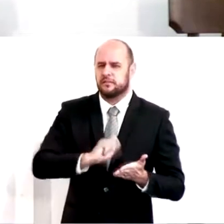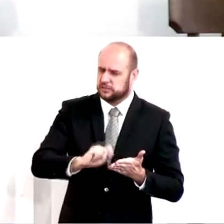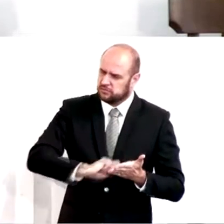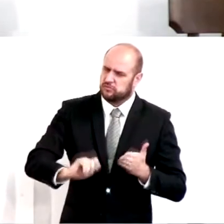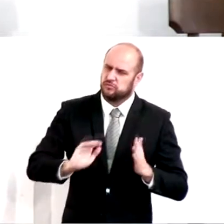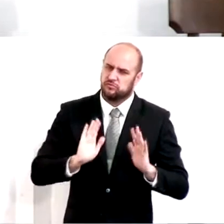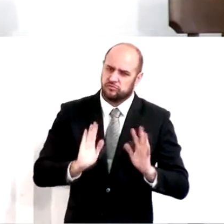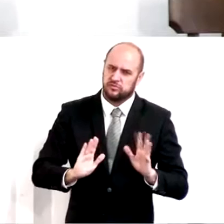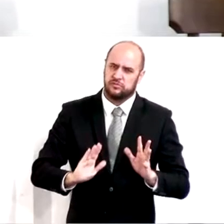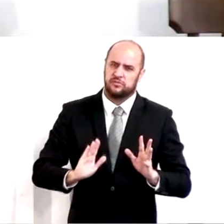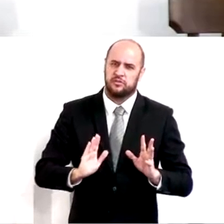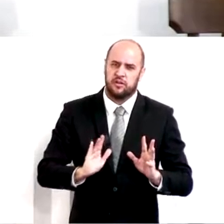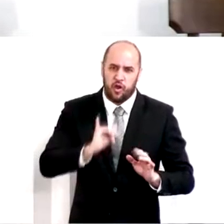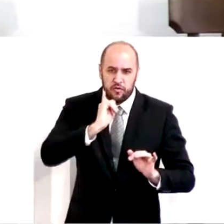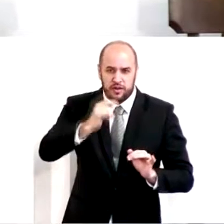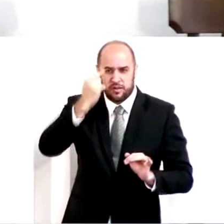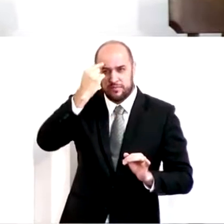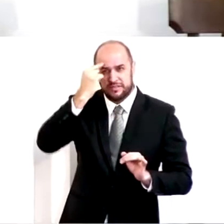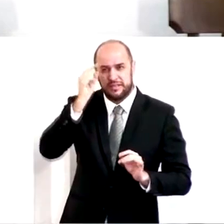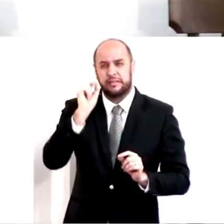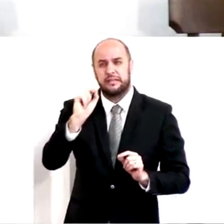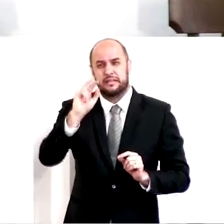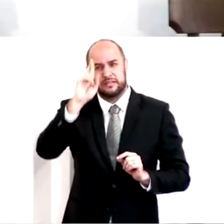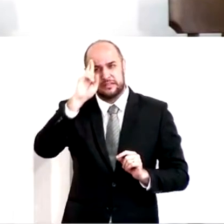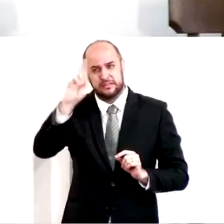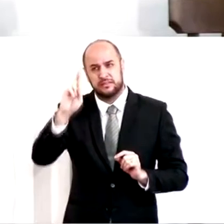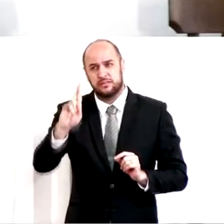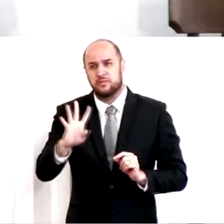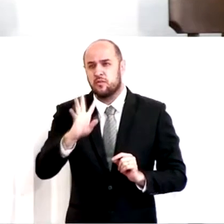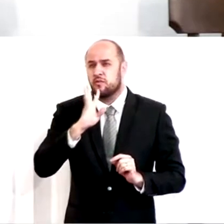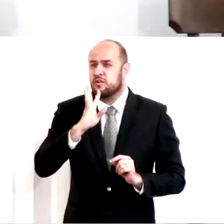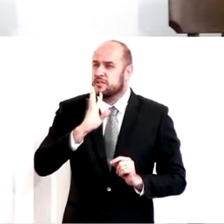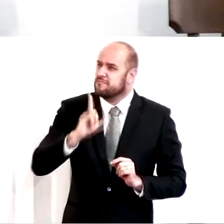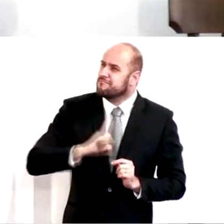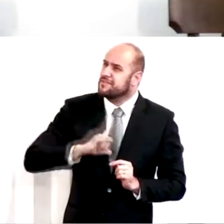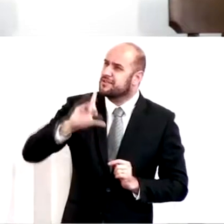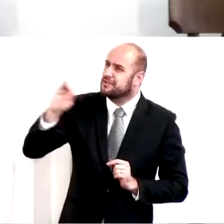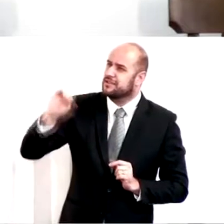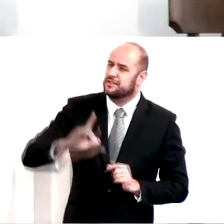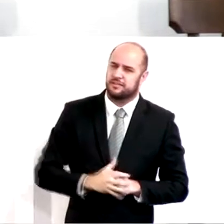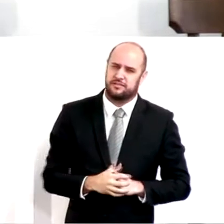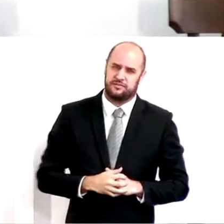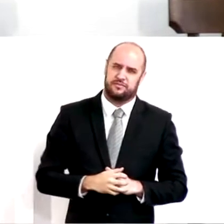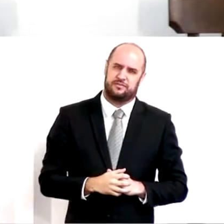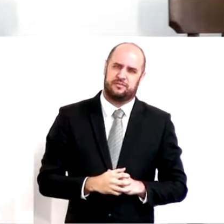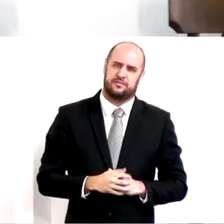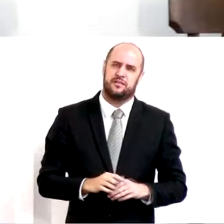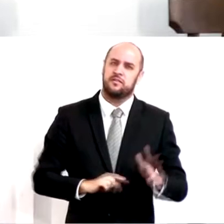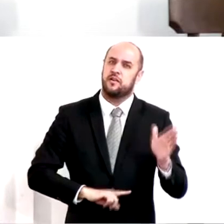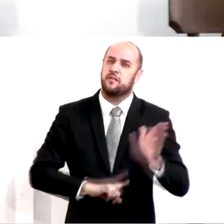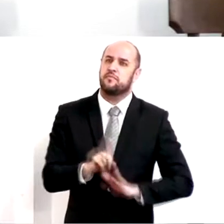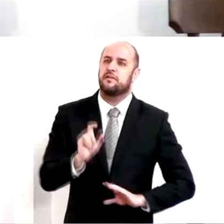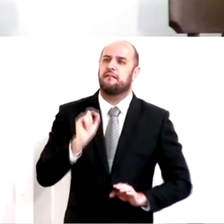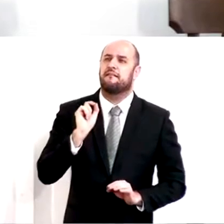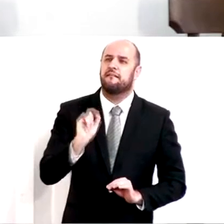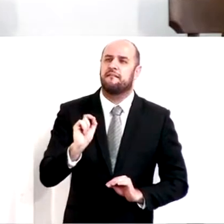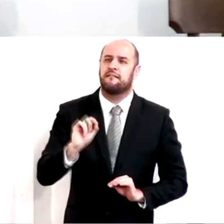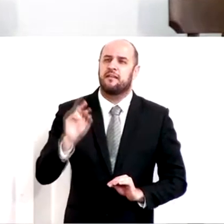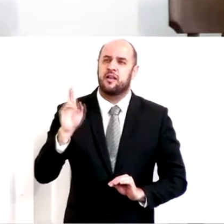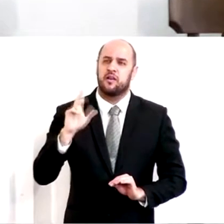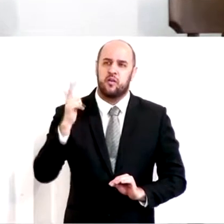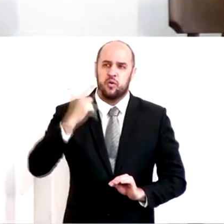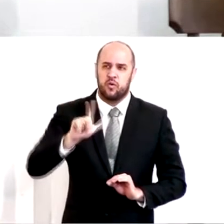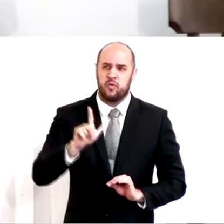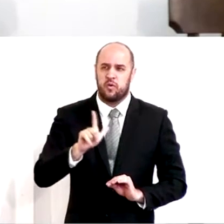poderá compreender o teu conhecimento? E agora ele diz, meu Deus, quem é suficiente para entender isso? Ele ainda está dentro